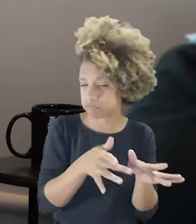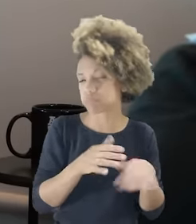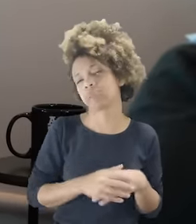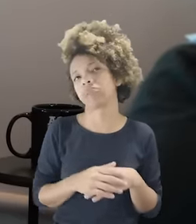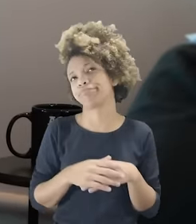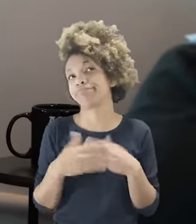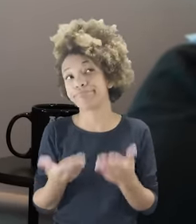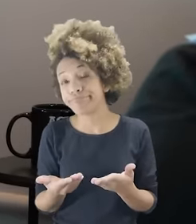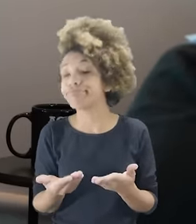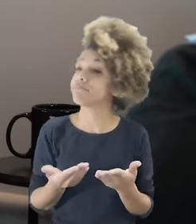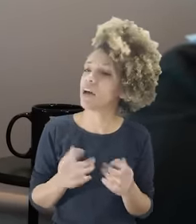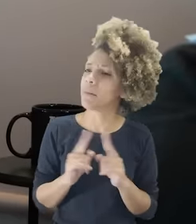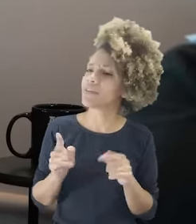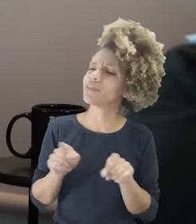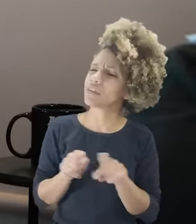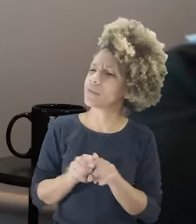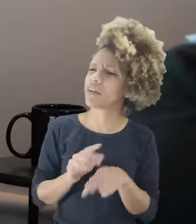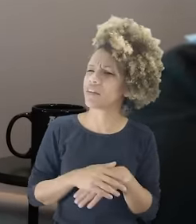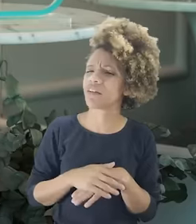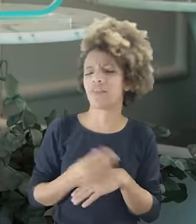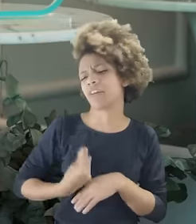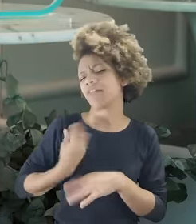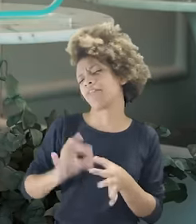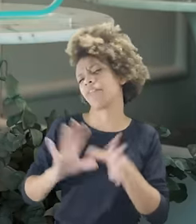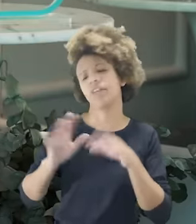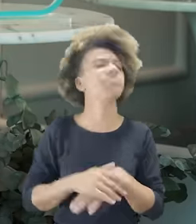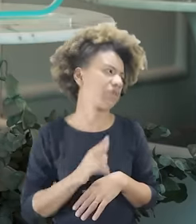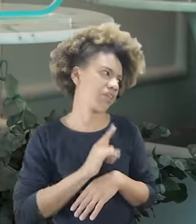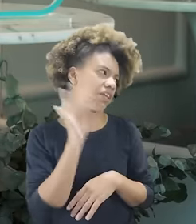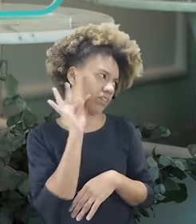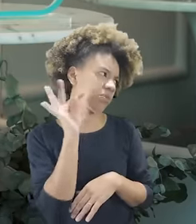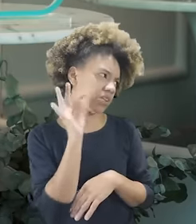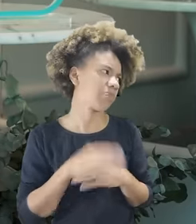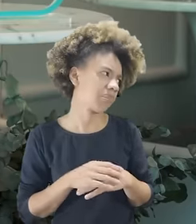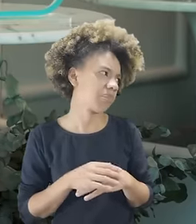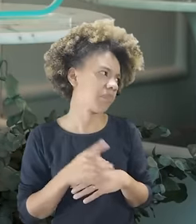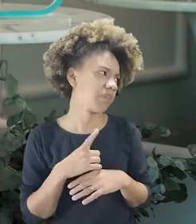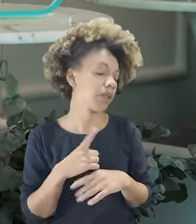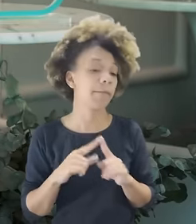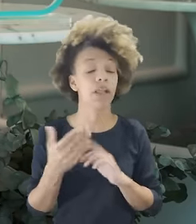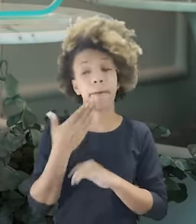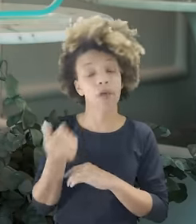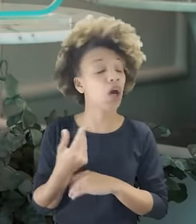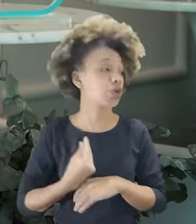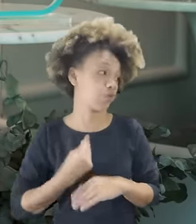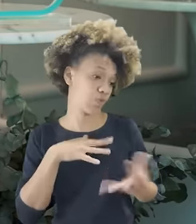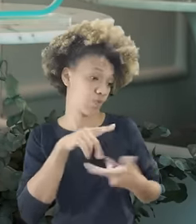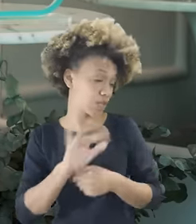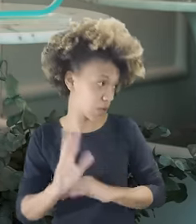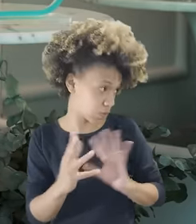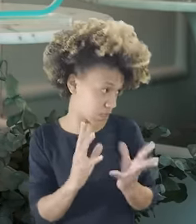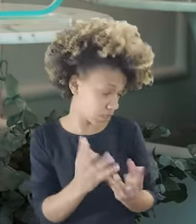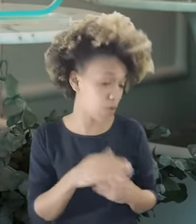despejado sertanejo vai ganhar uma grana vai monetizar isso entendeu Eu tenho essa teoria as melhores coisas do mundo